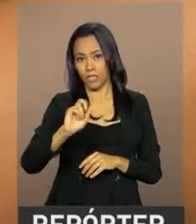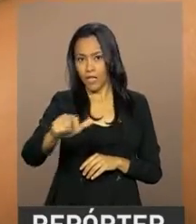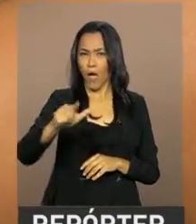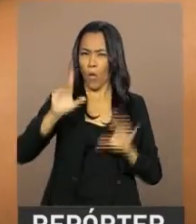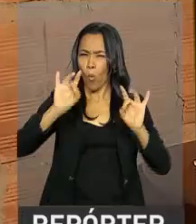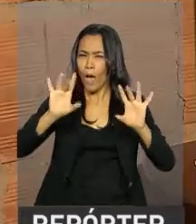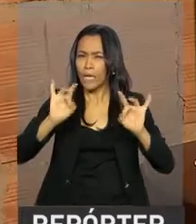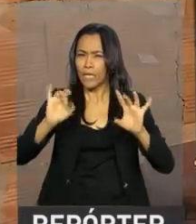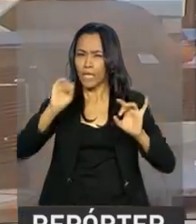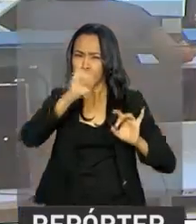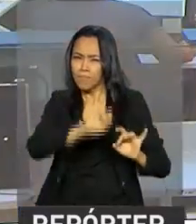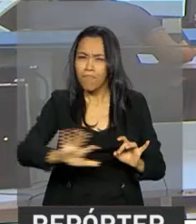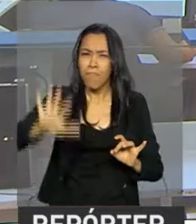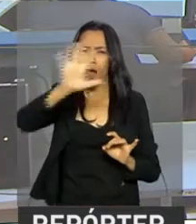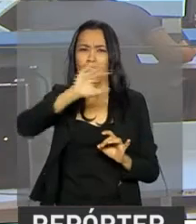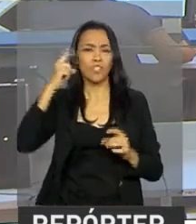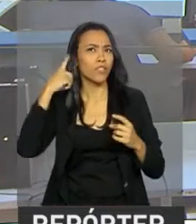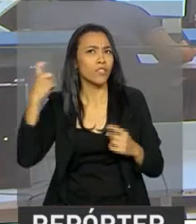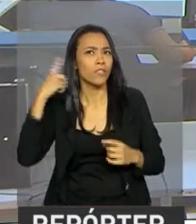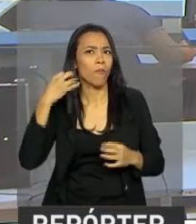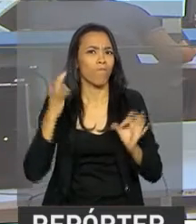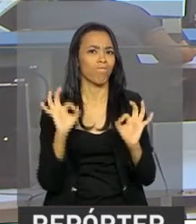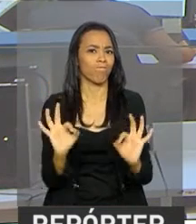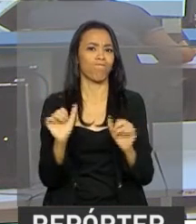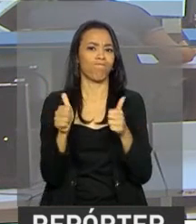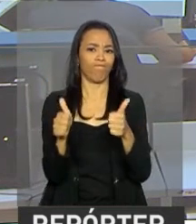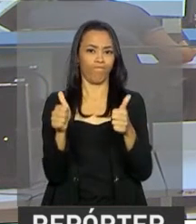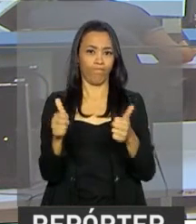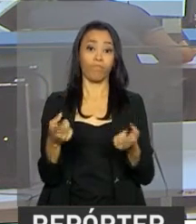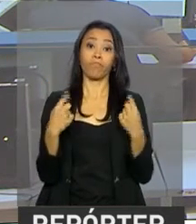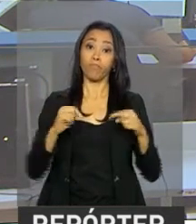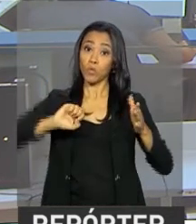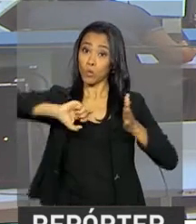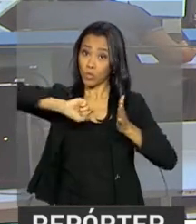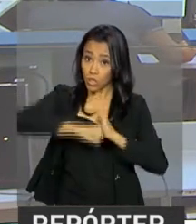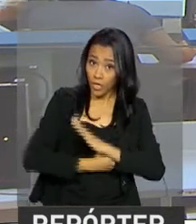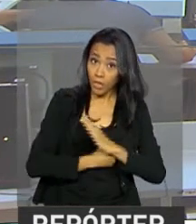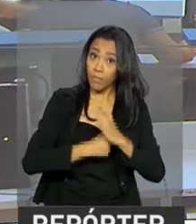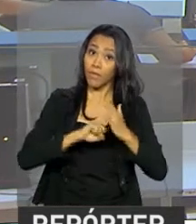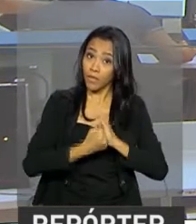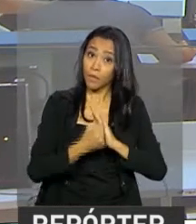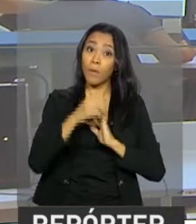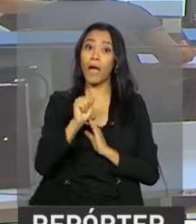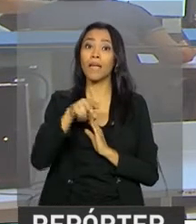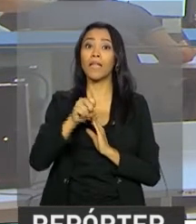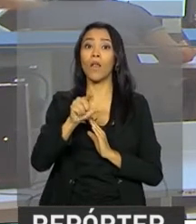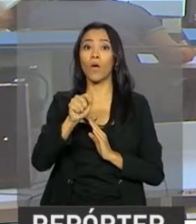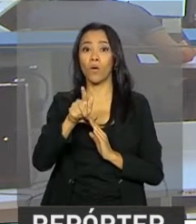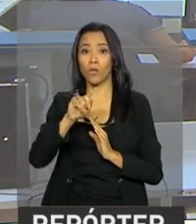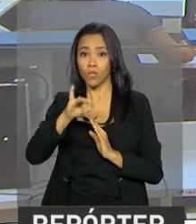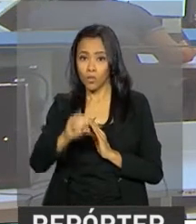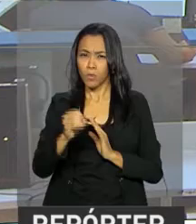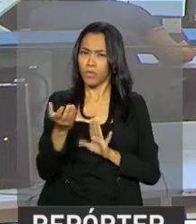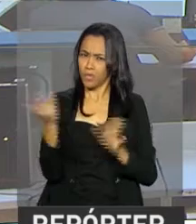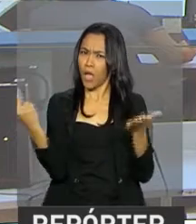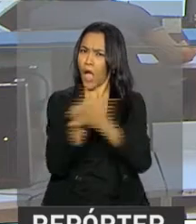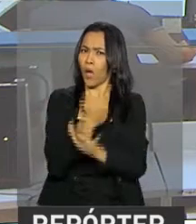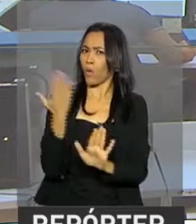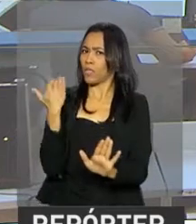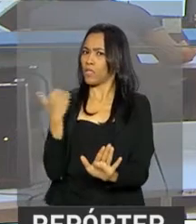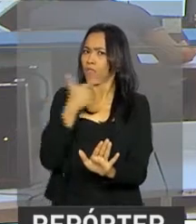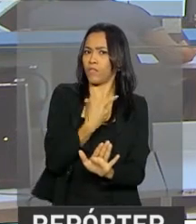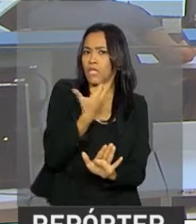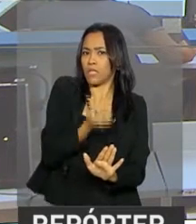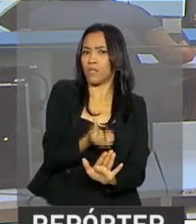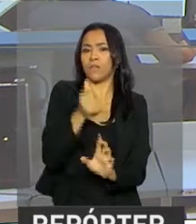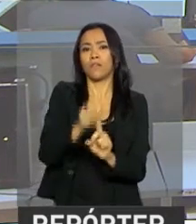qualidade de som e também de imagem o desligamento do sinal analógico iria ocorrer no dia 26